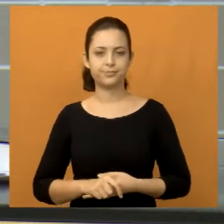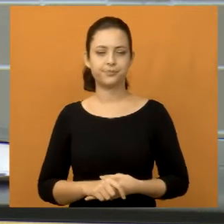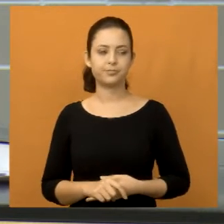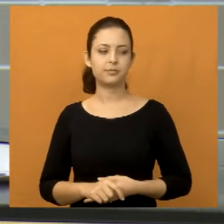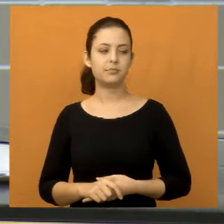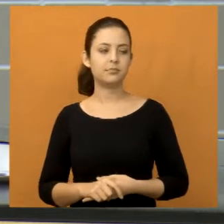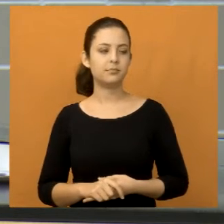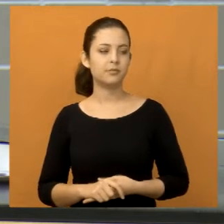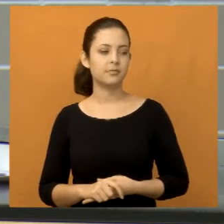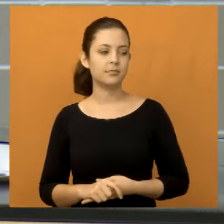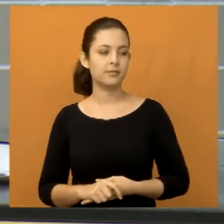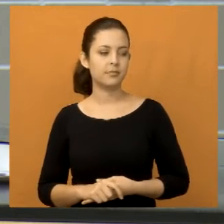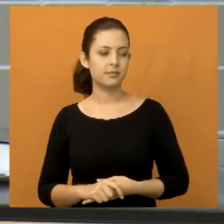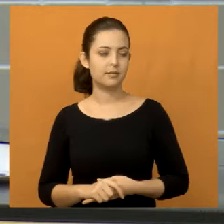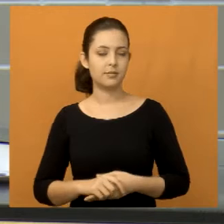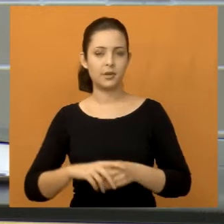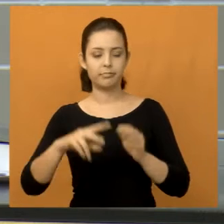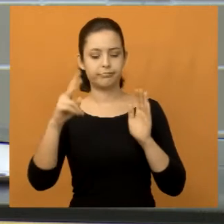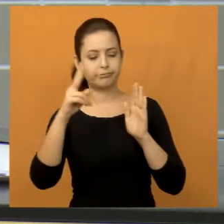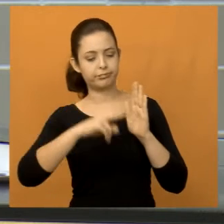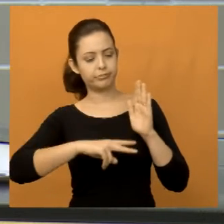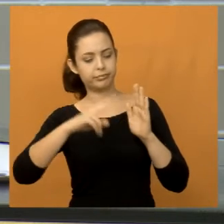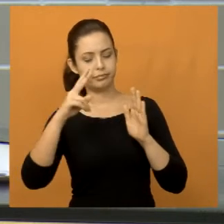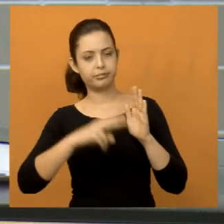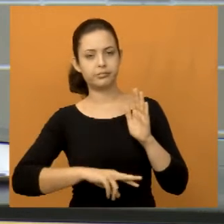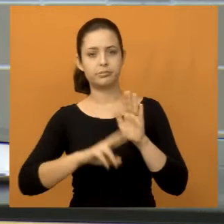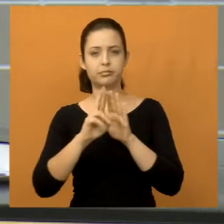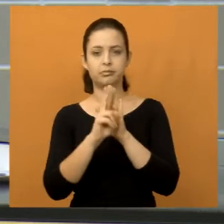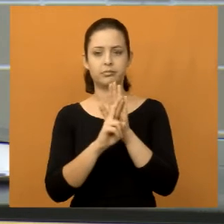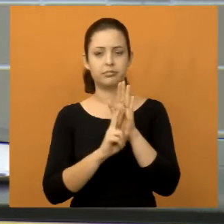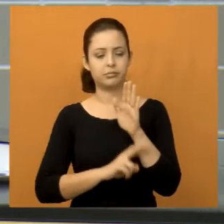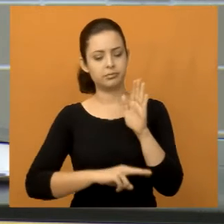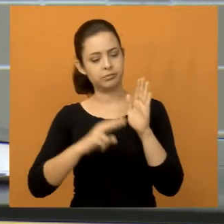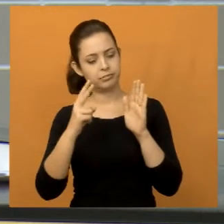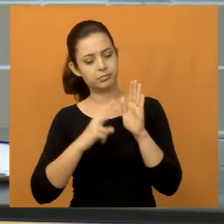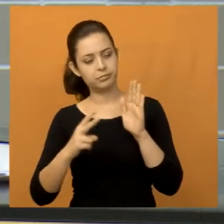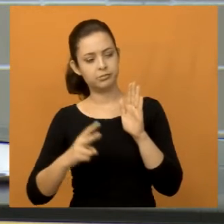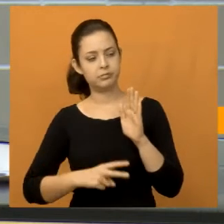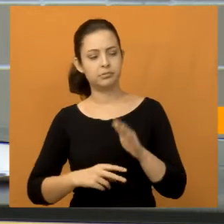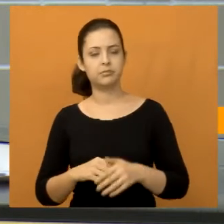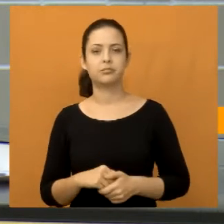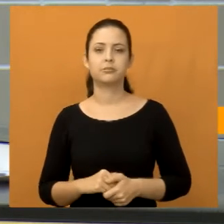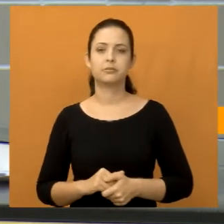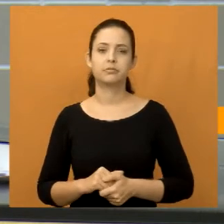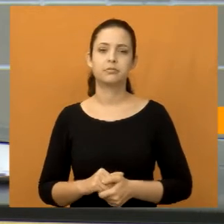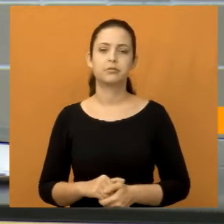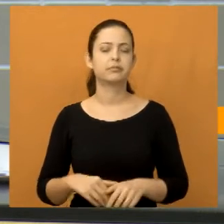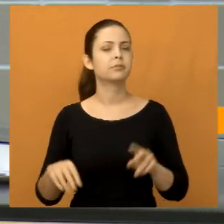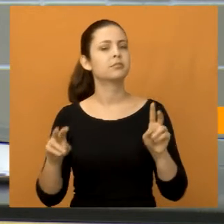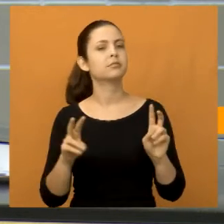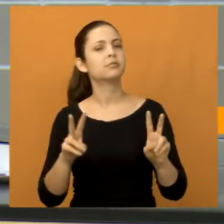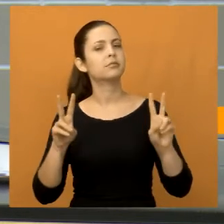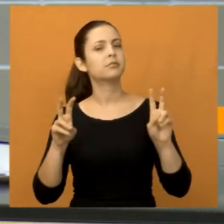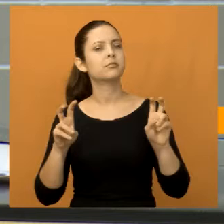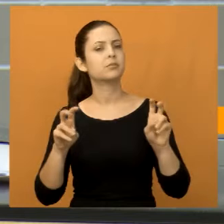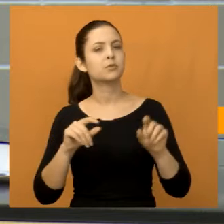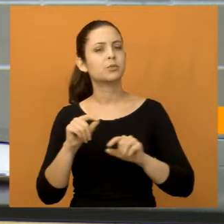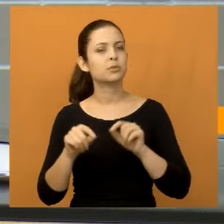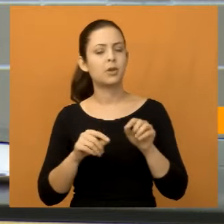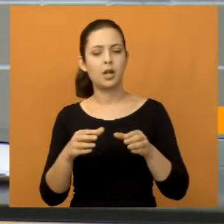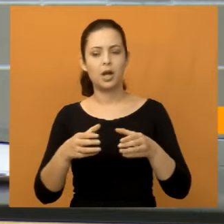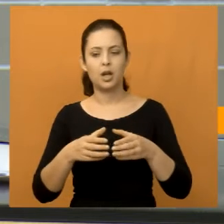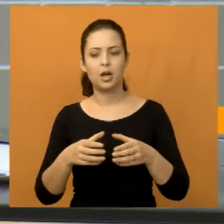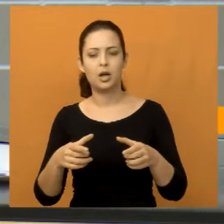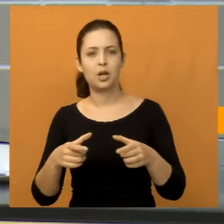Vamos lá então, a leitura do relatório desta CPI. Trata-se de